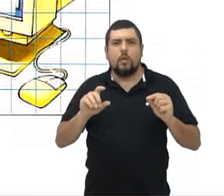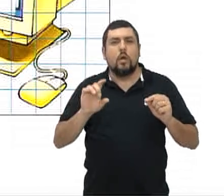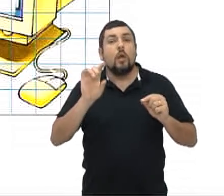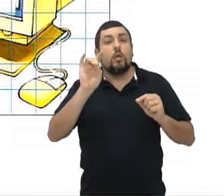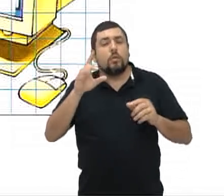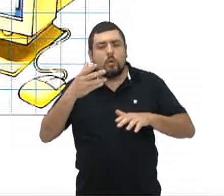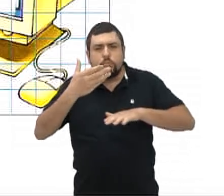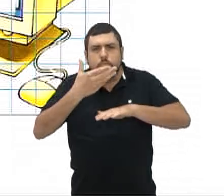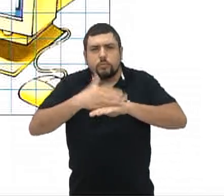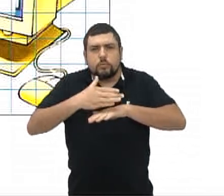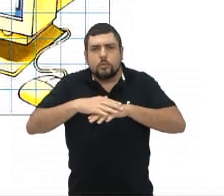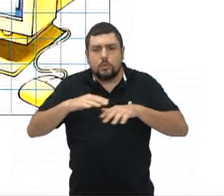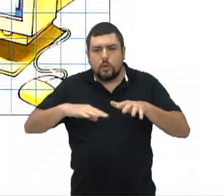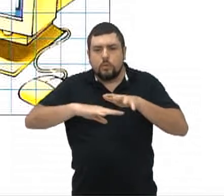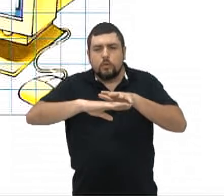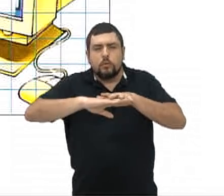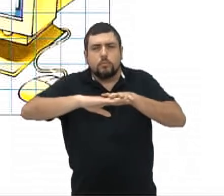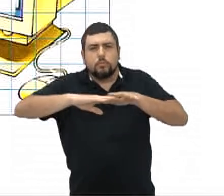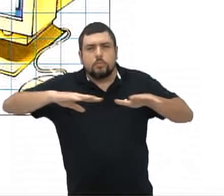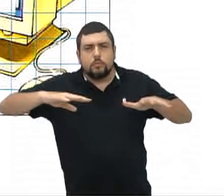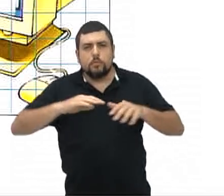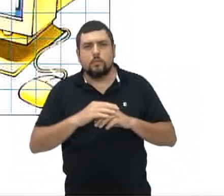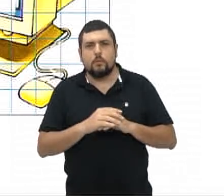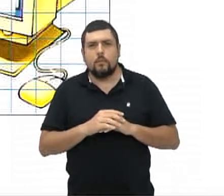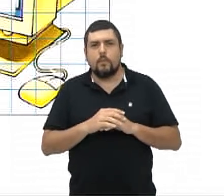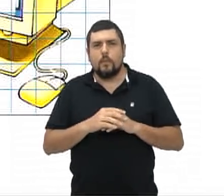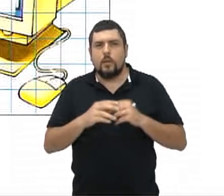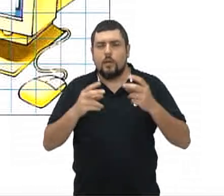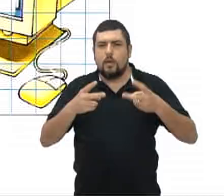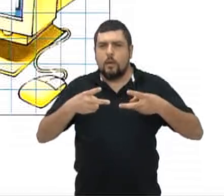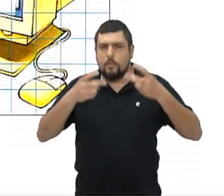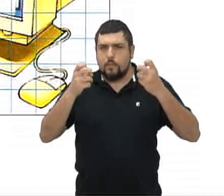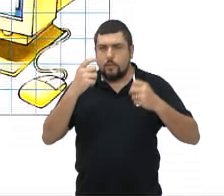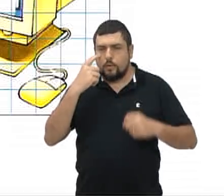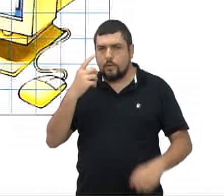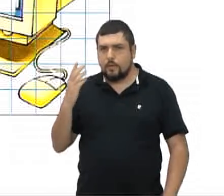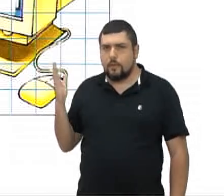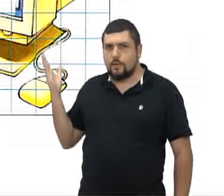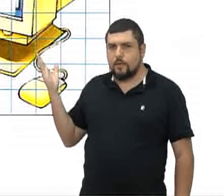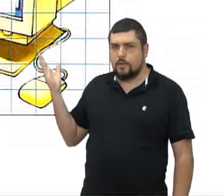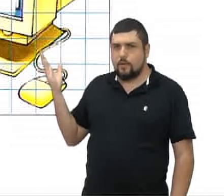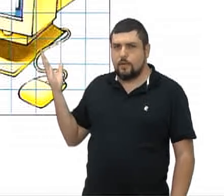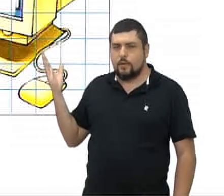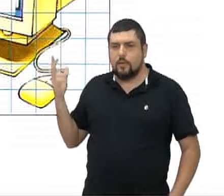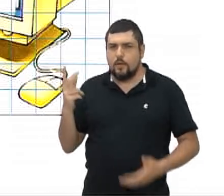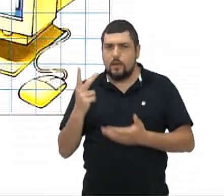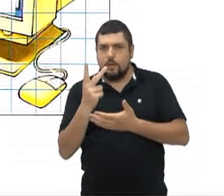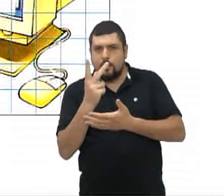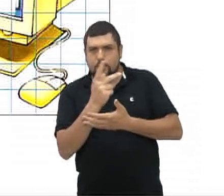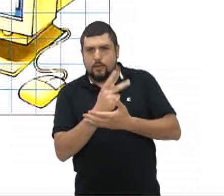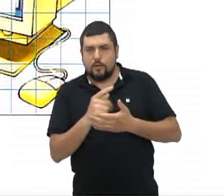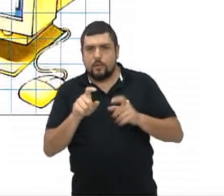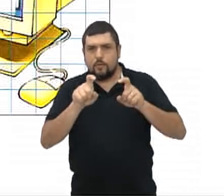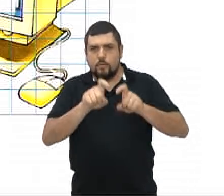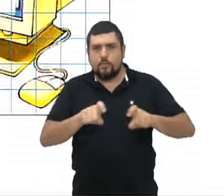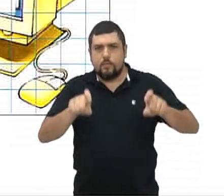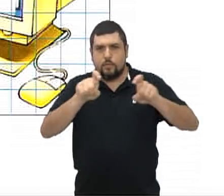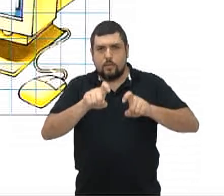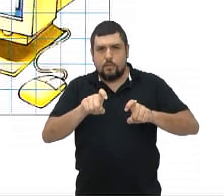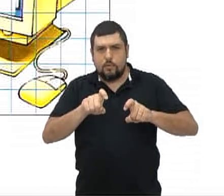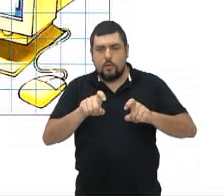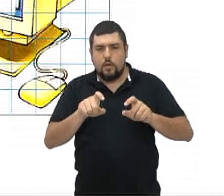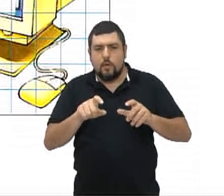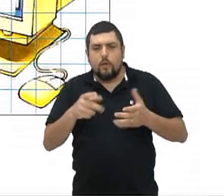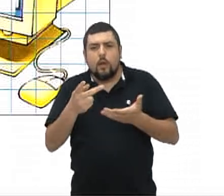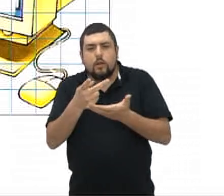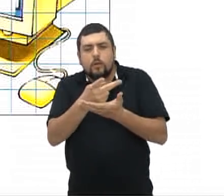quadriculada sobre ela. Veja até na imagem que vocês têm aí na tela, tem um computador, né? Em cima dele você desenha uma